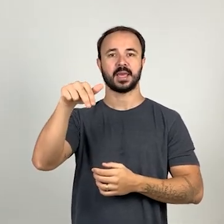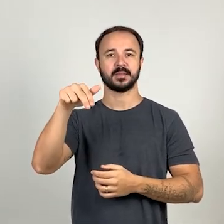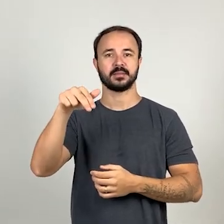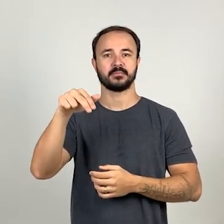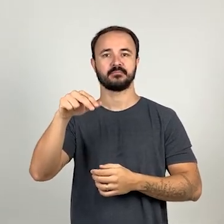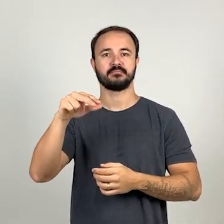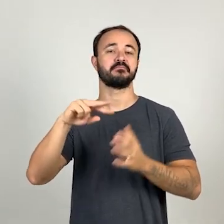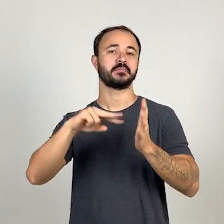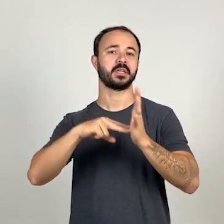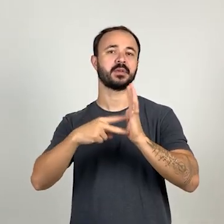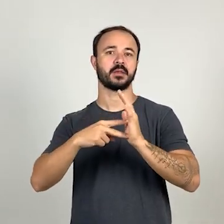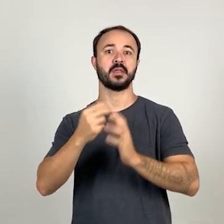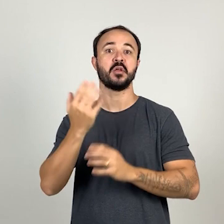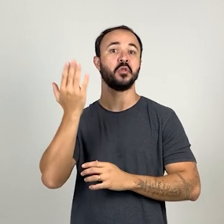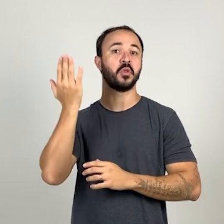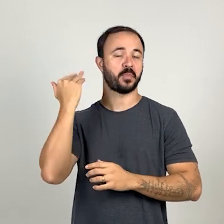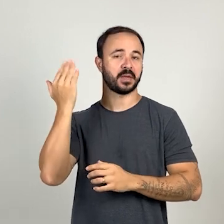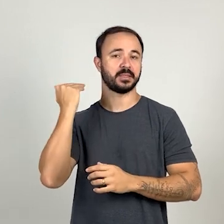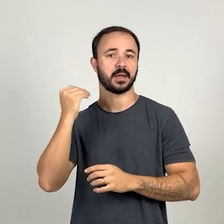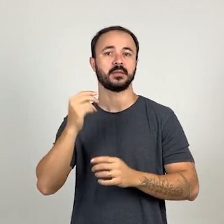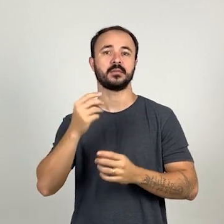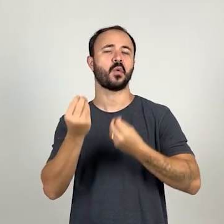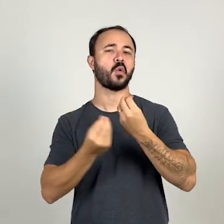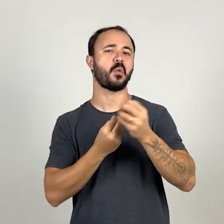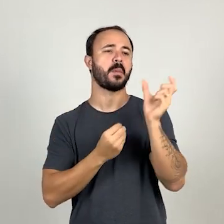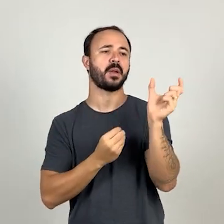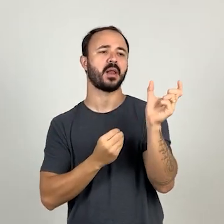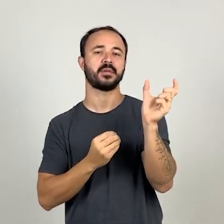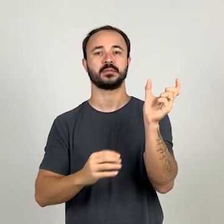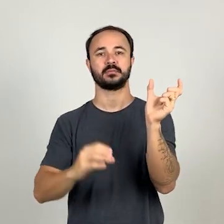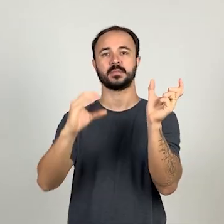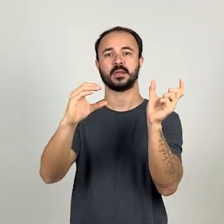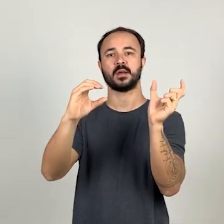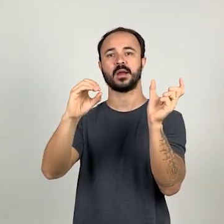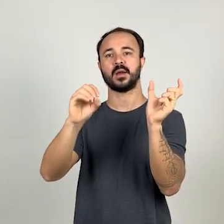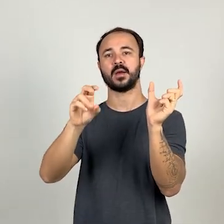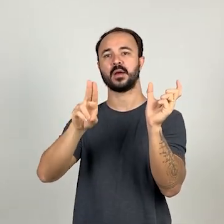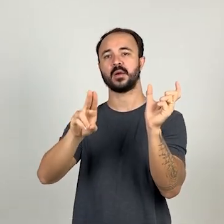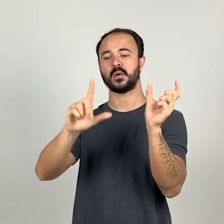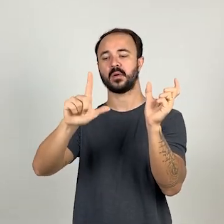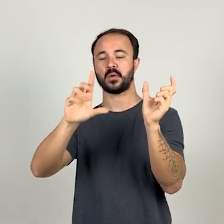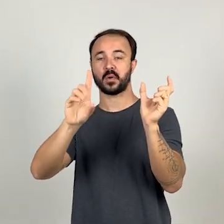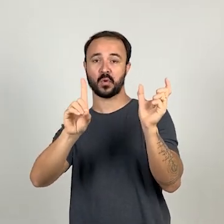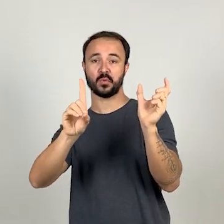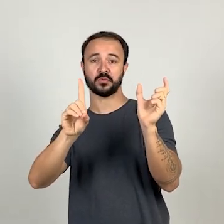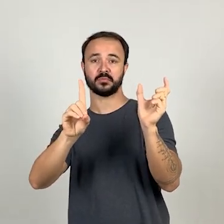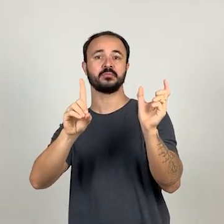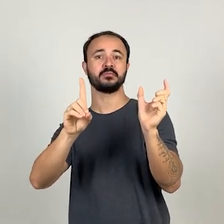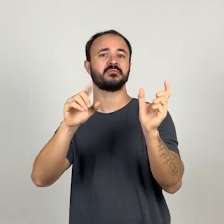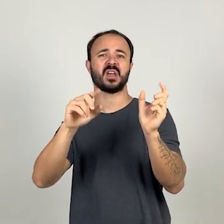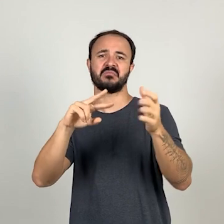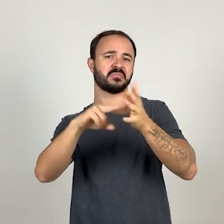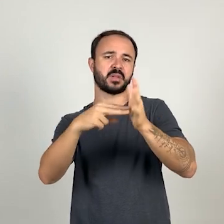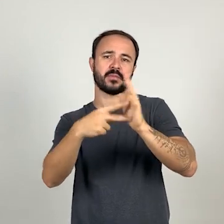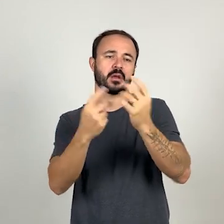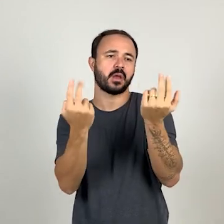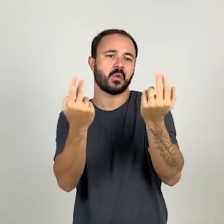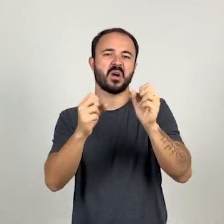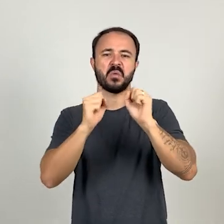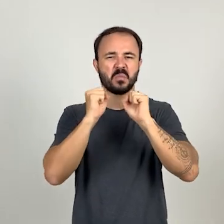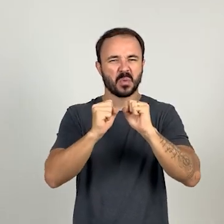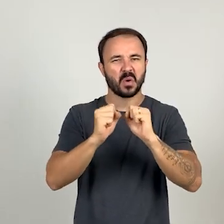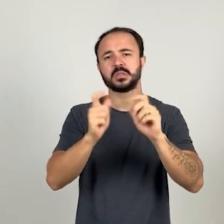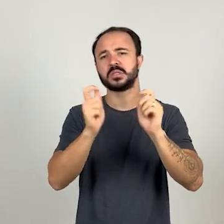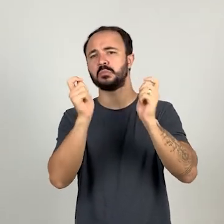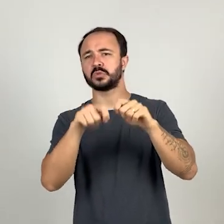poderia, é o verbo could. O modal could é usado para também indicar possibilidade, habilidade, permissão, coisas